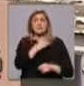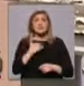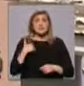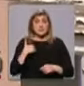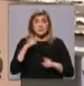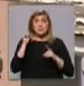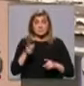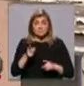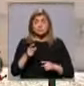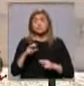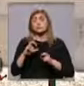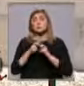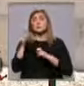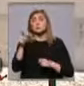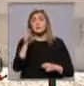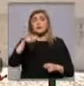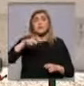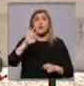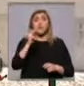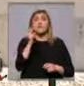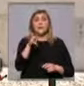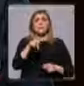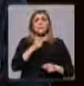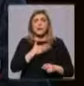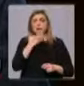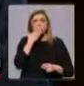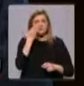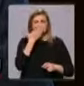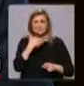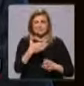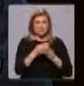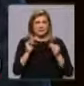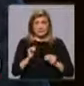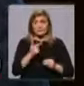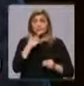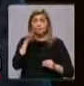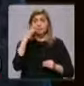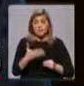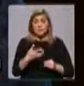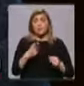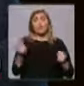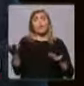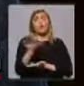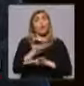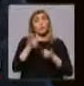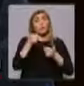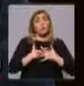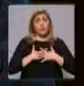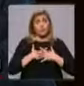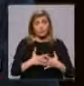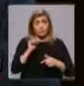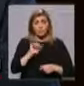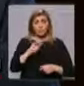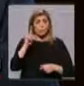Saúde com pra se diverte o infarmed acredita agora estator dias que estava ocorrer um processo Inicial tão boa vontade de